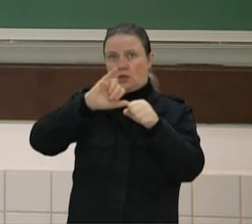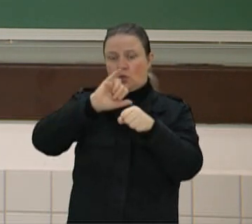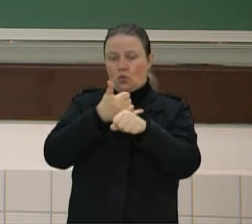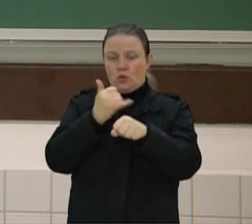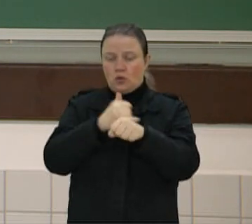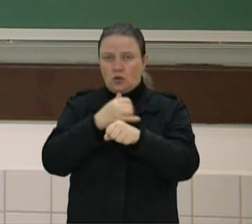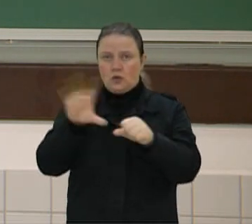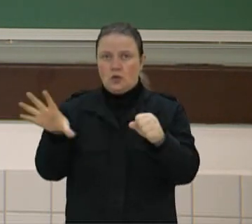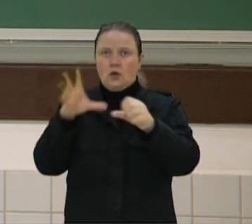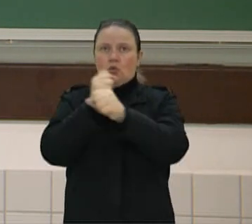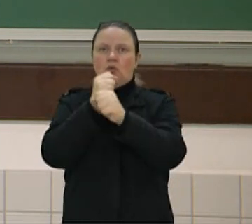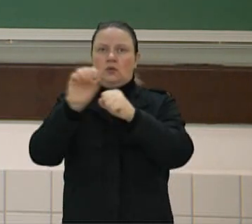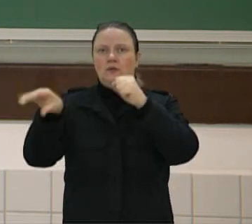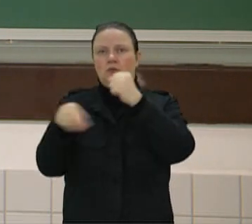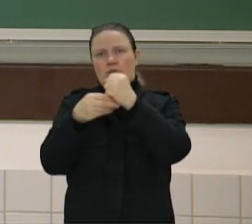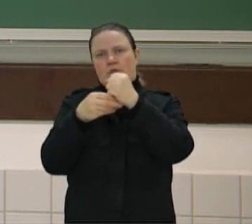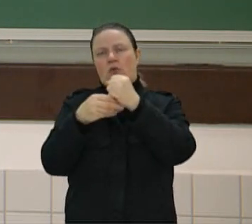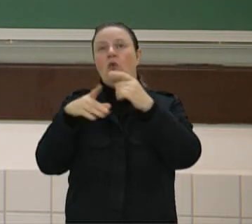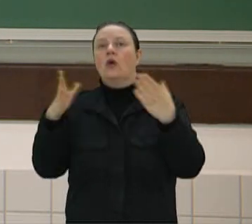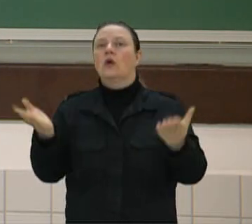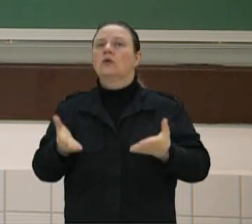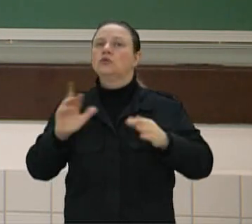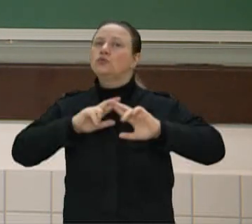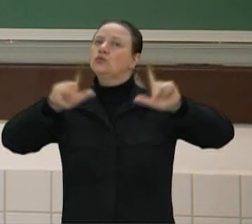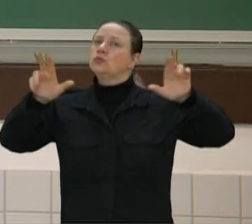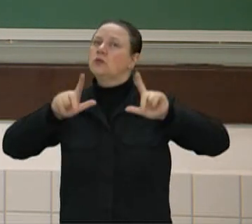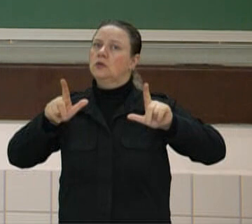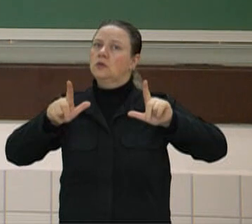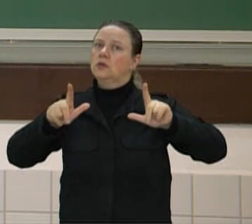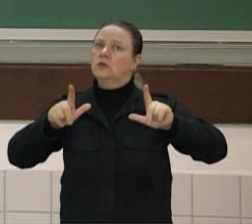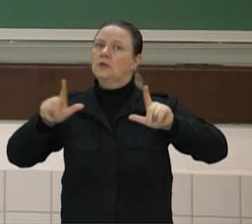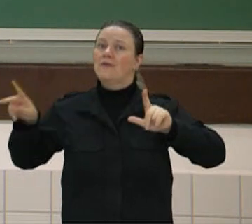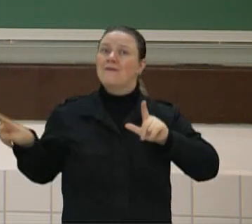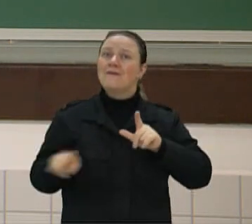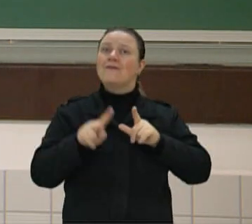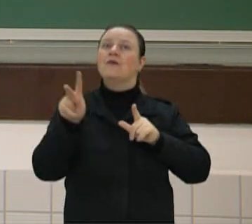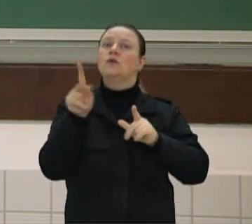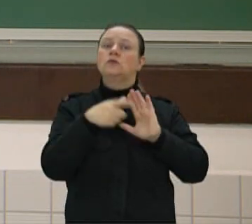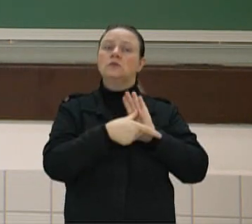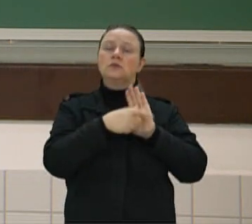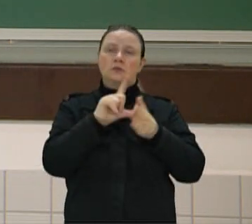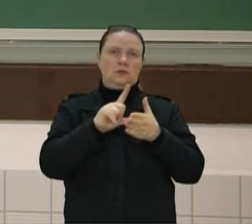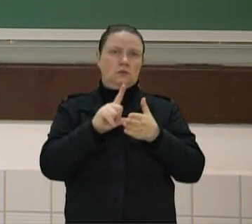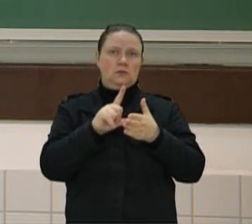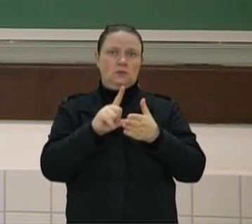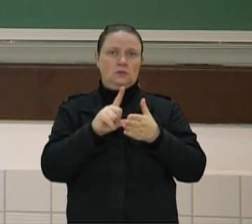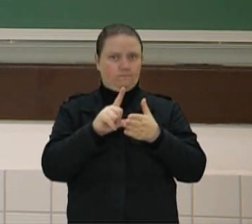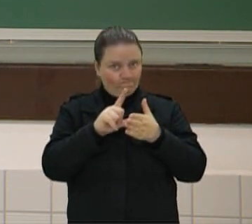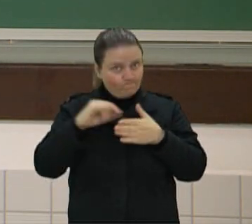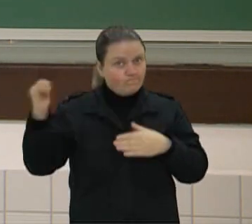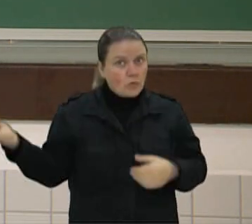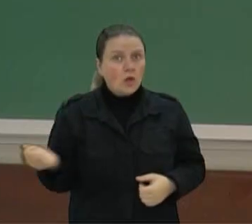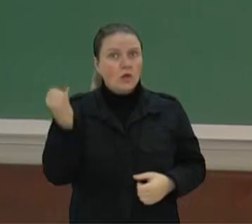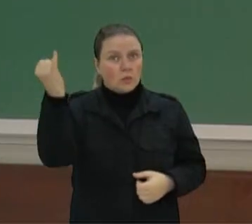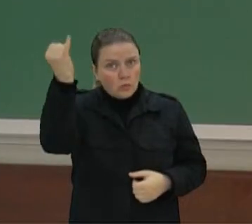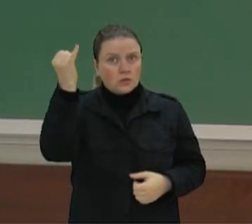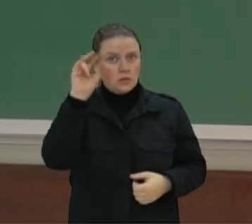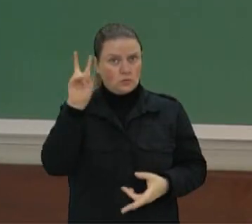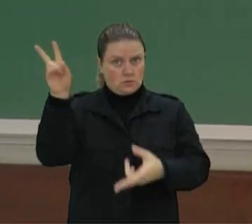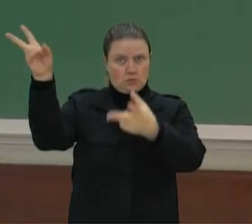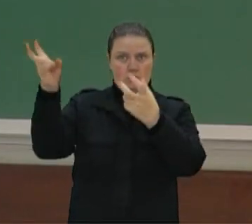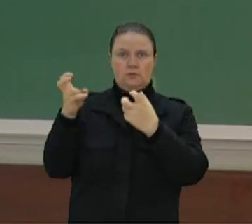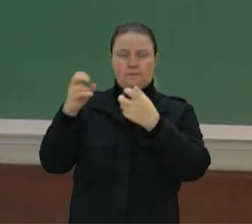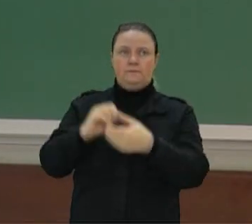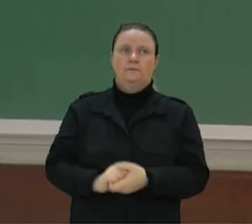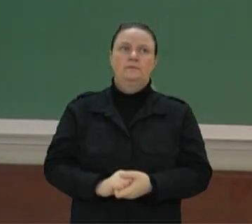do mesmo valor. O juro composto é a taxa em cima do valor anterior. Muito importante que você note essa